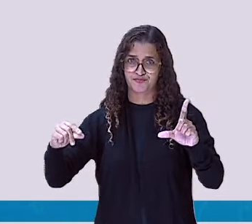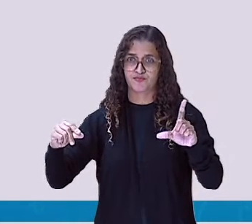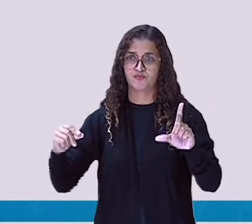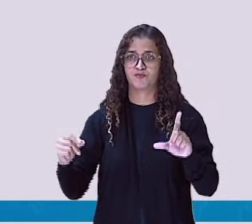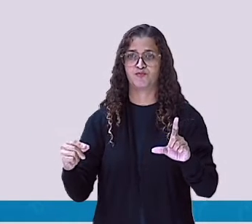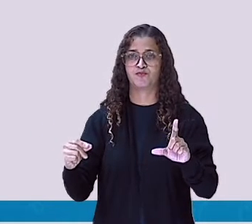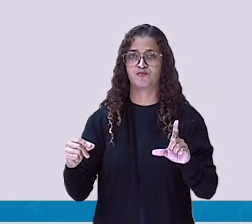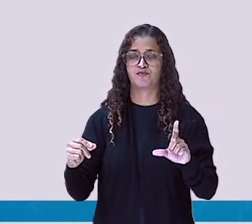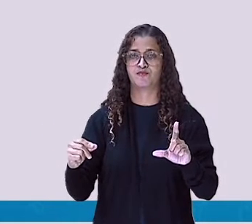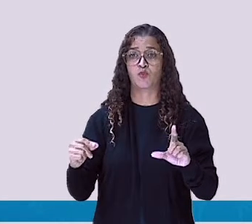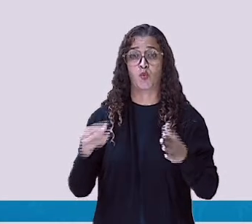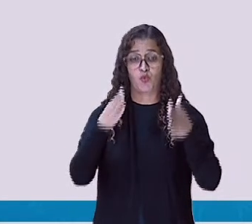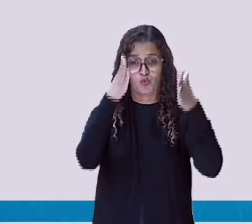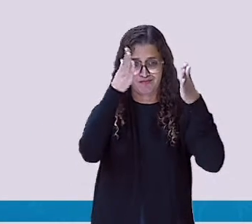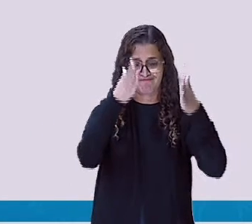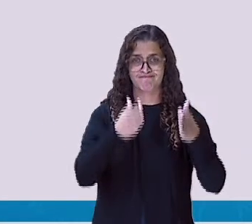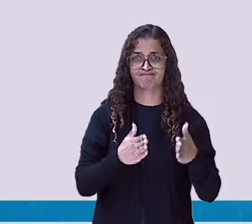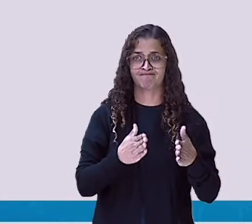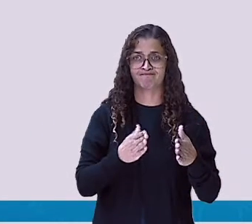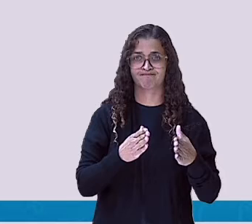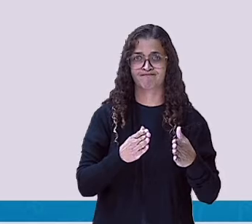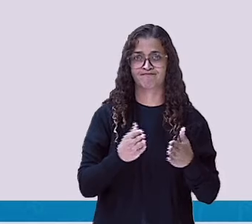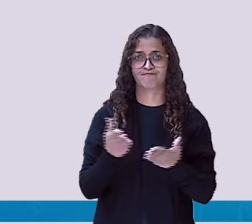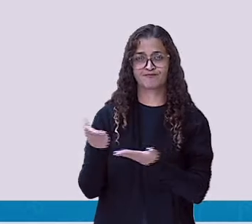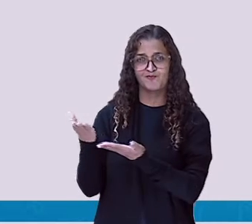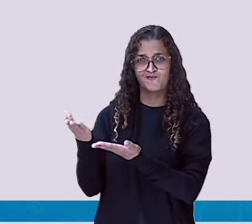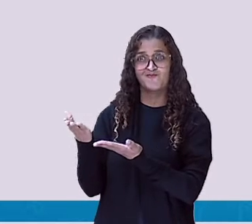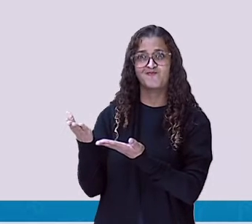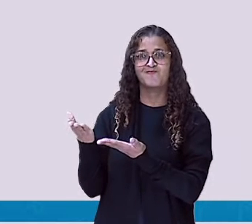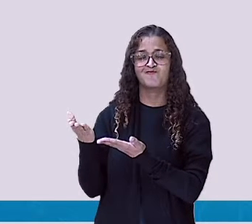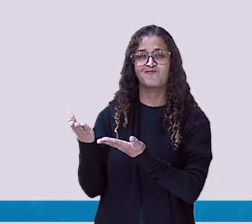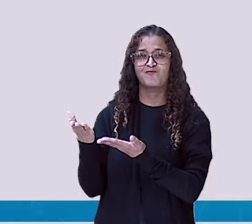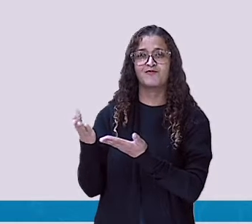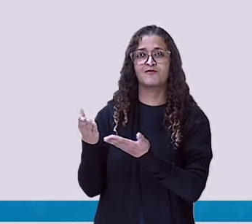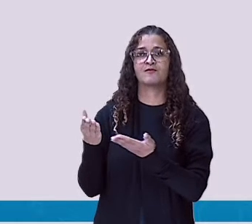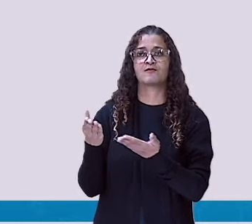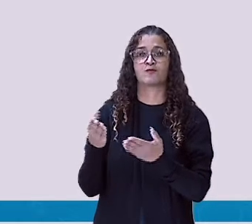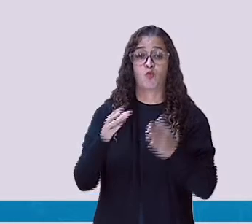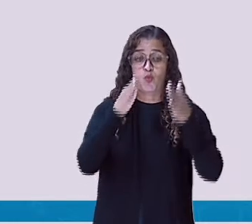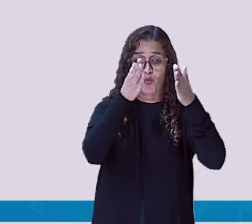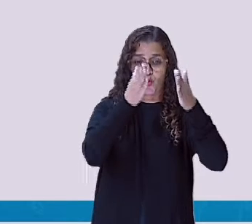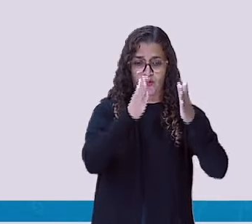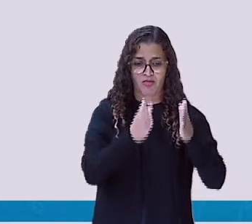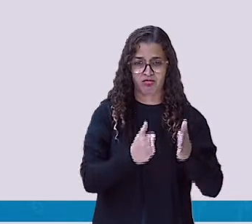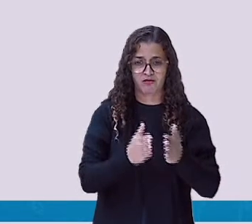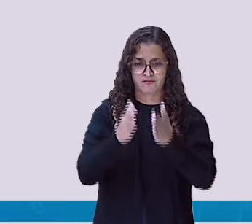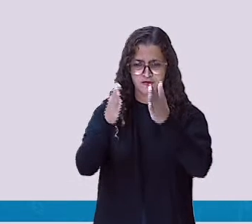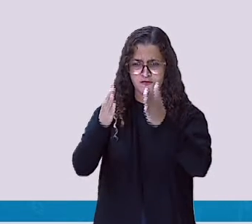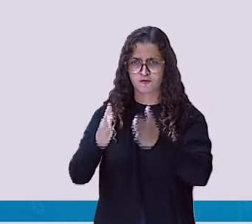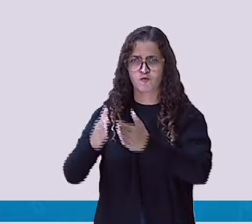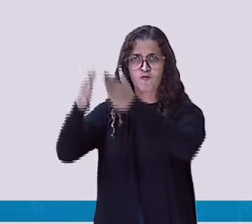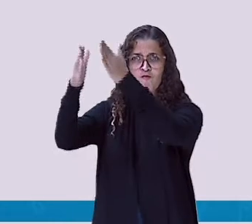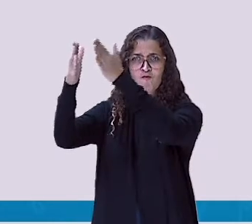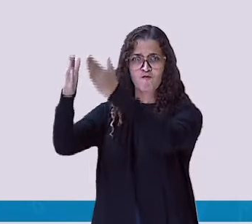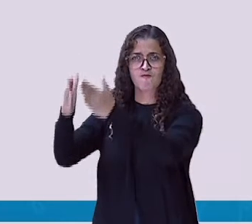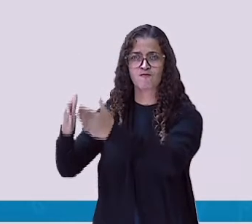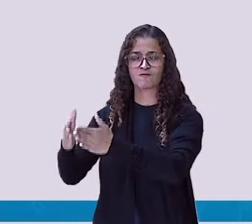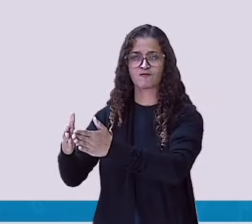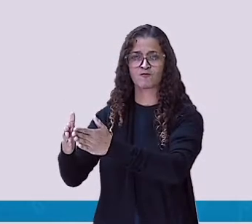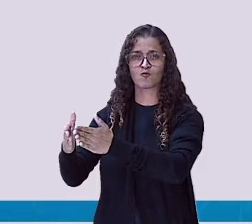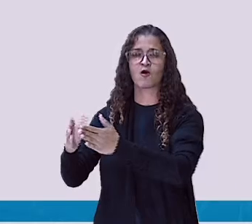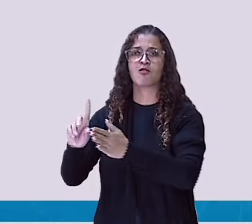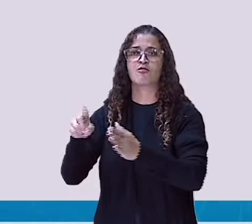para este gráfico de colunas e Partindo da legenda, nós colocamos